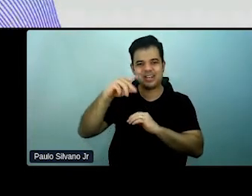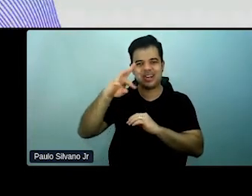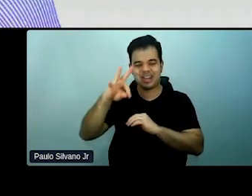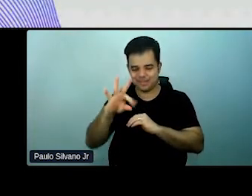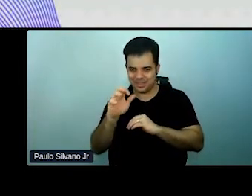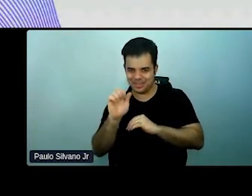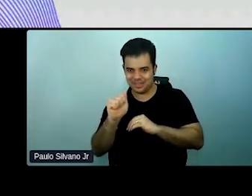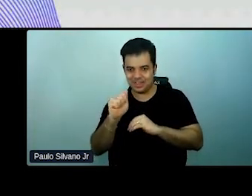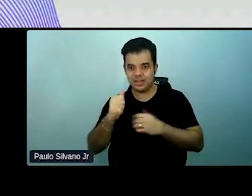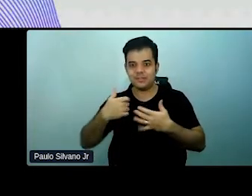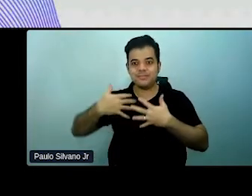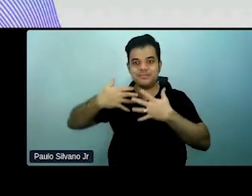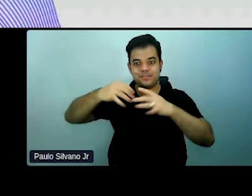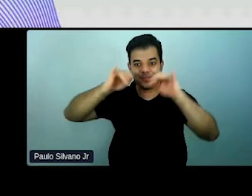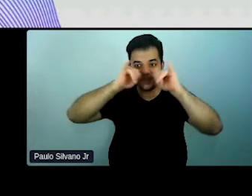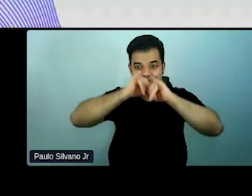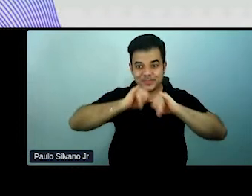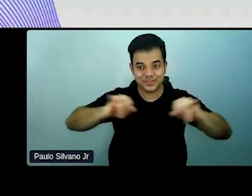promove ações